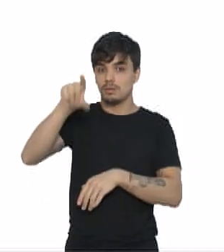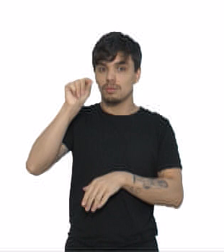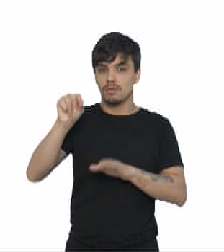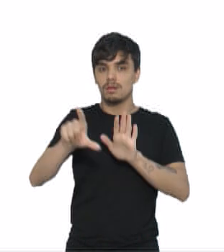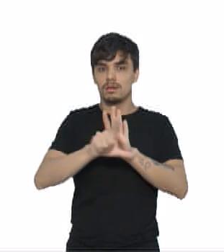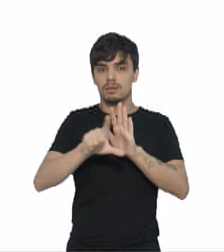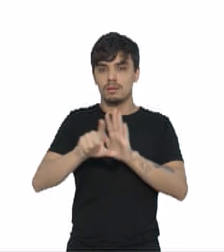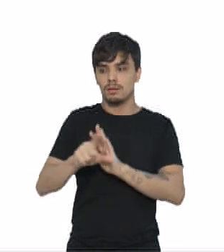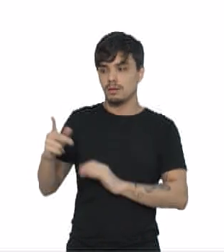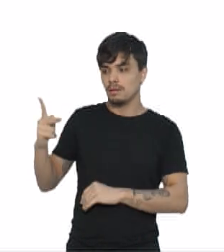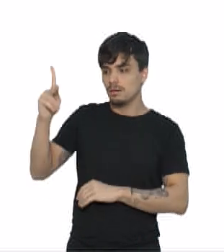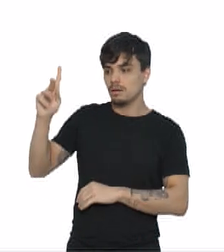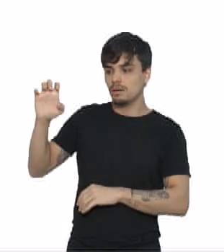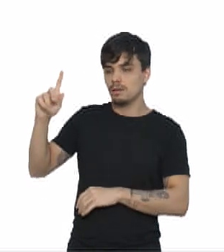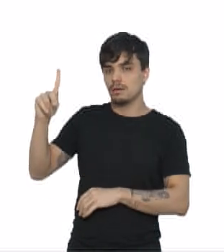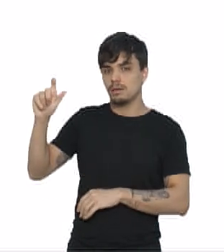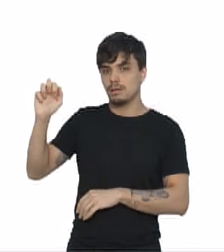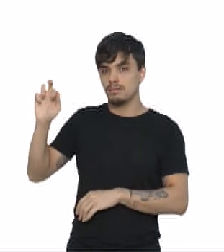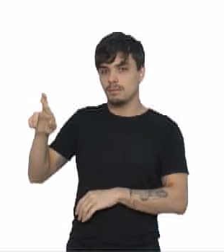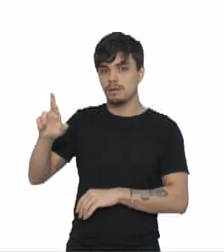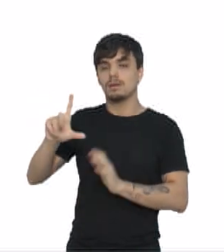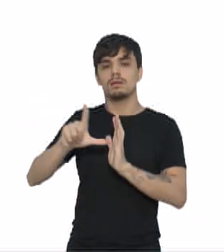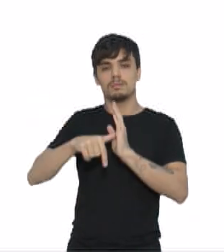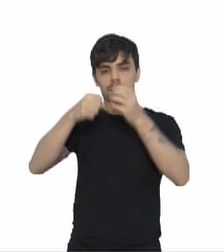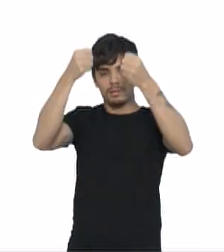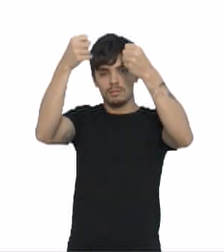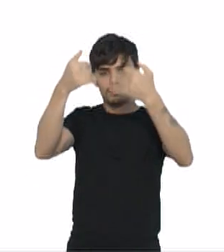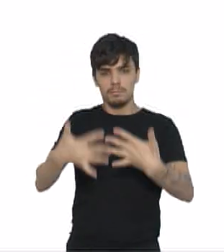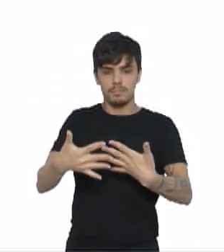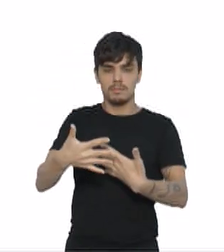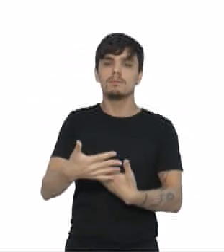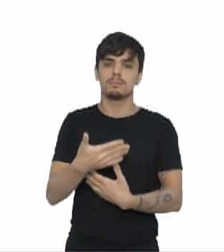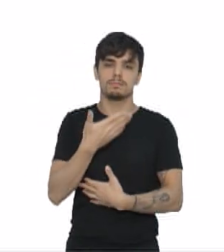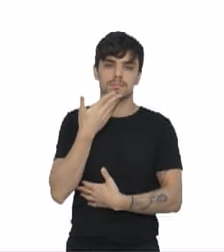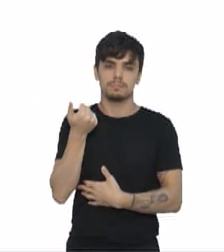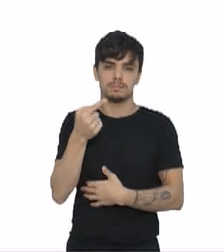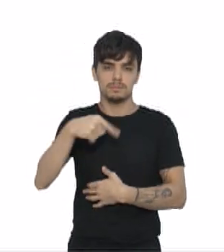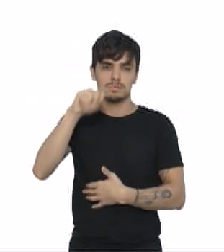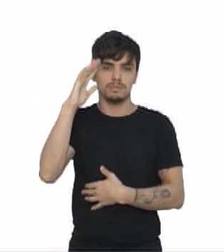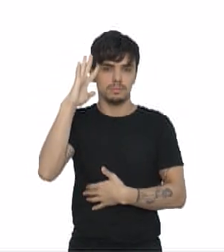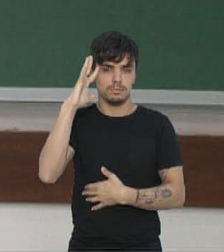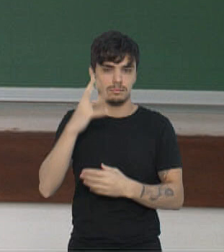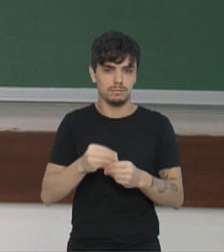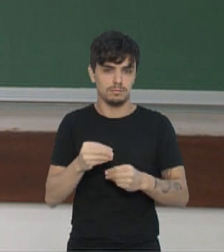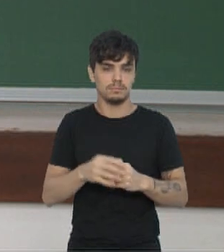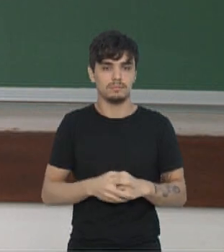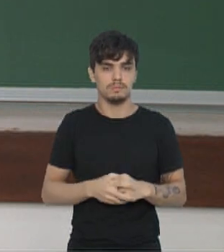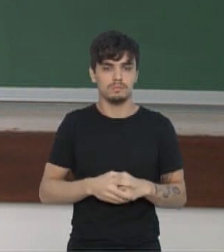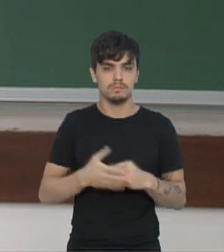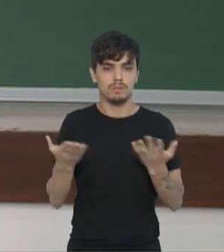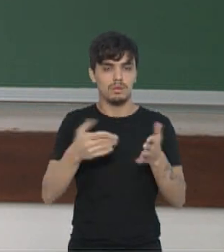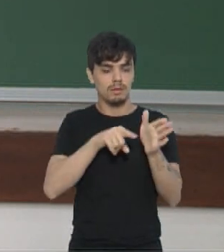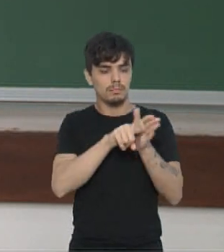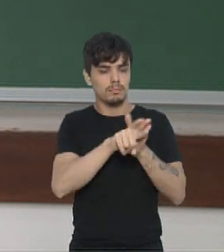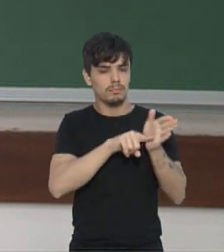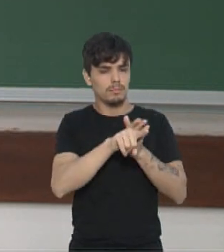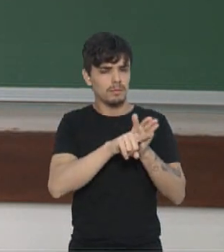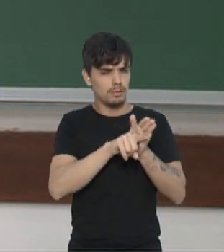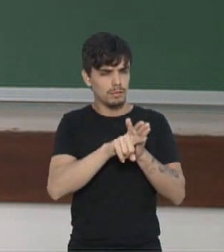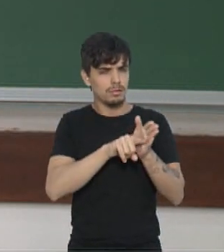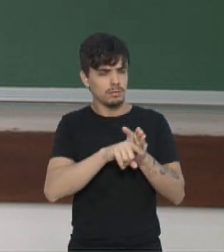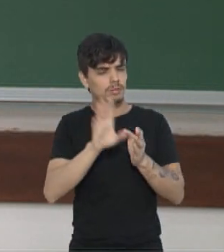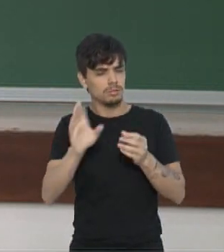de Kepler para dar uma explicada melhor no que você entendeu. Dê uma pesquisada e